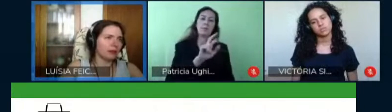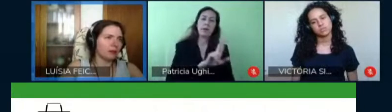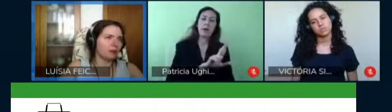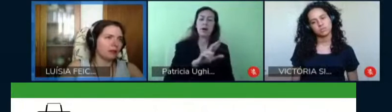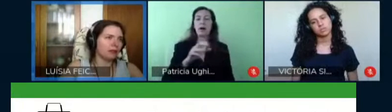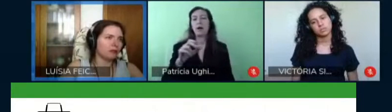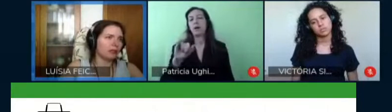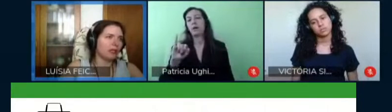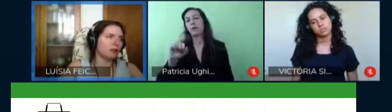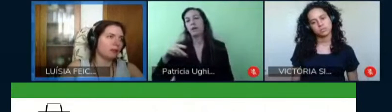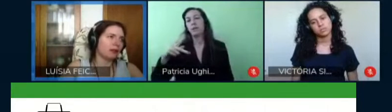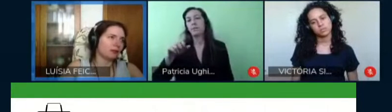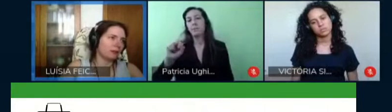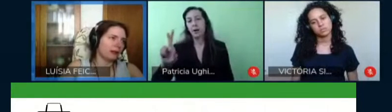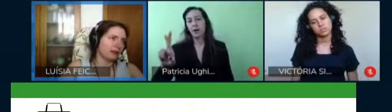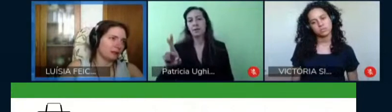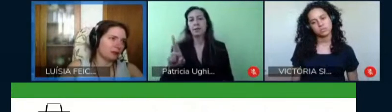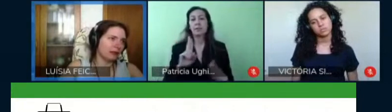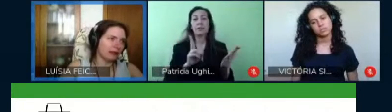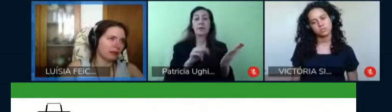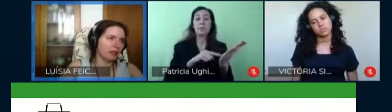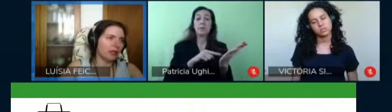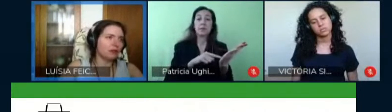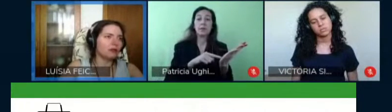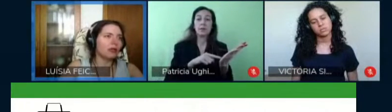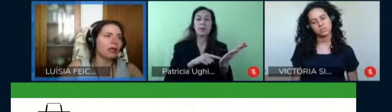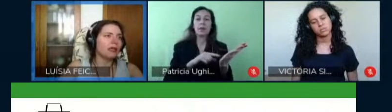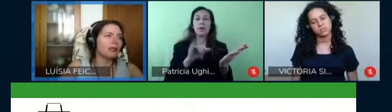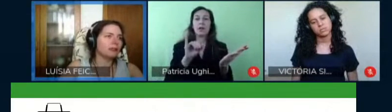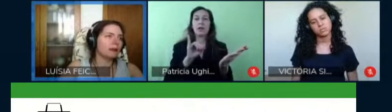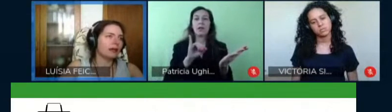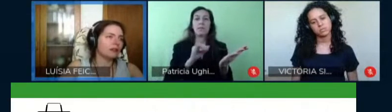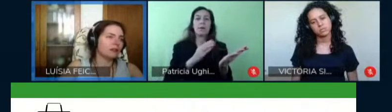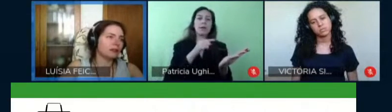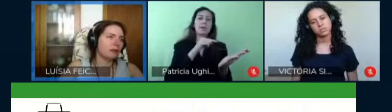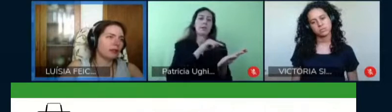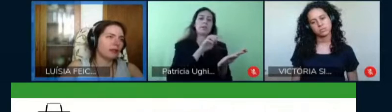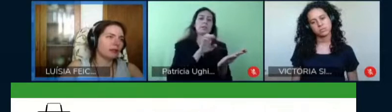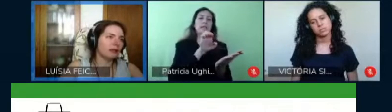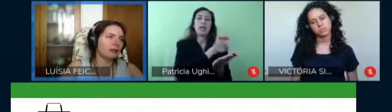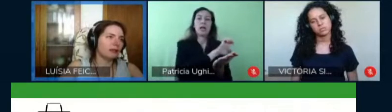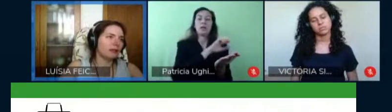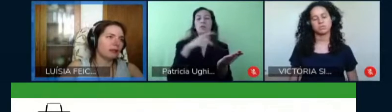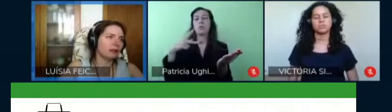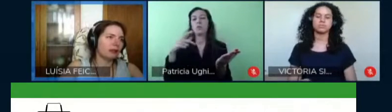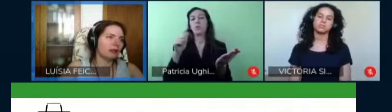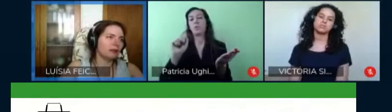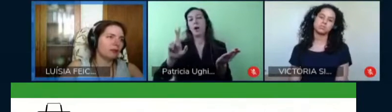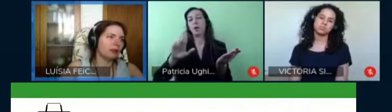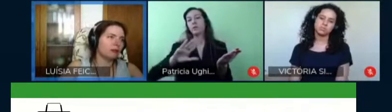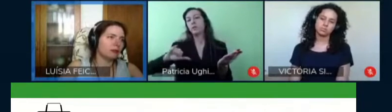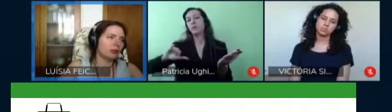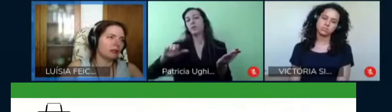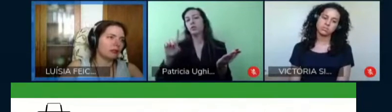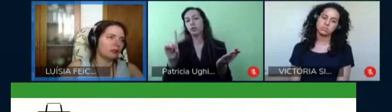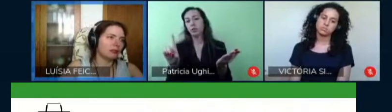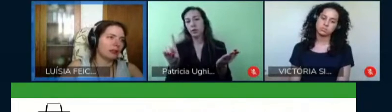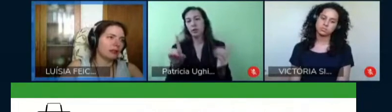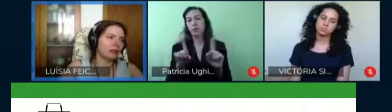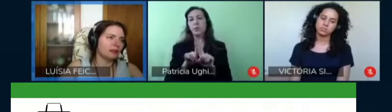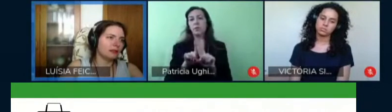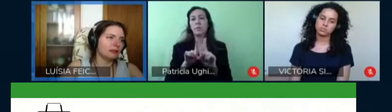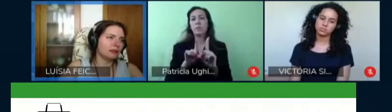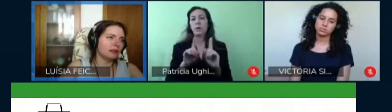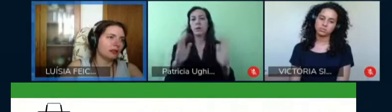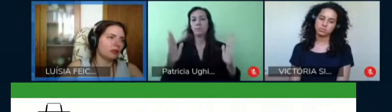a ímpar sempre do lado direito, a página par sempre do lado esquerdo, e as margens também tem que estar em espelho, porque a gente